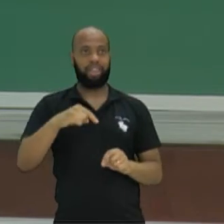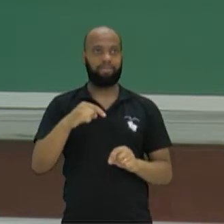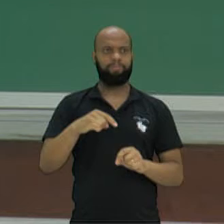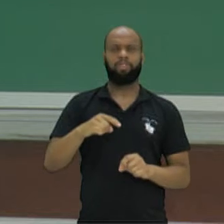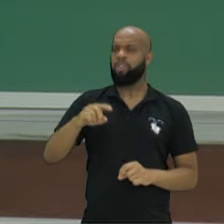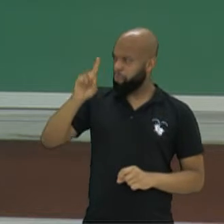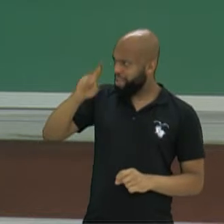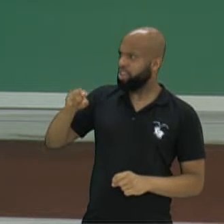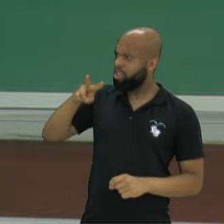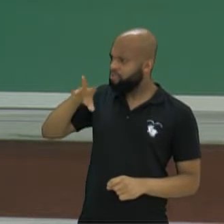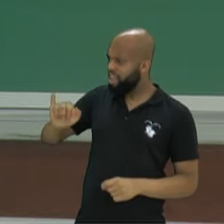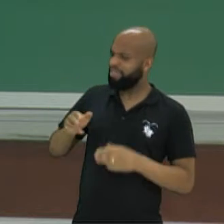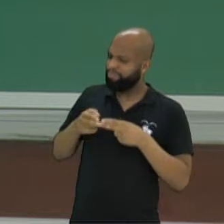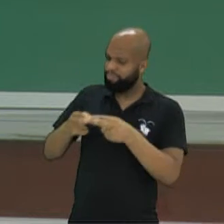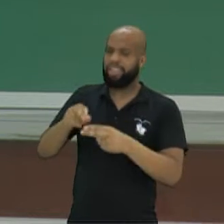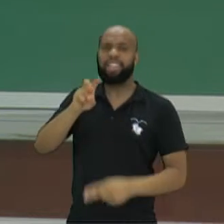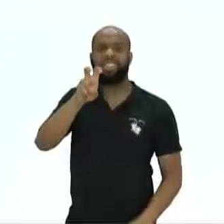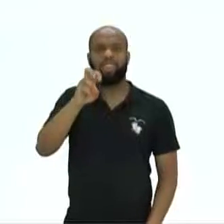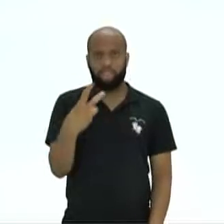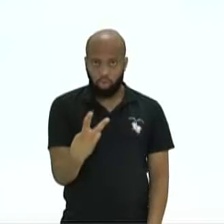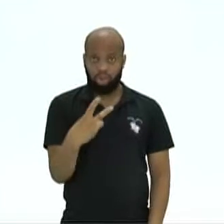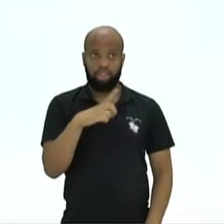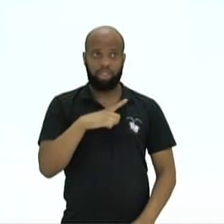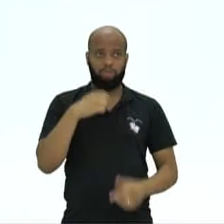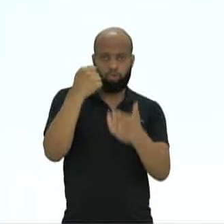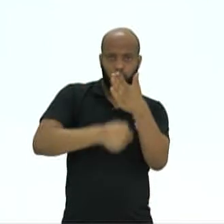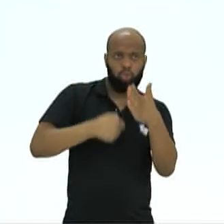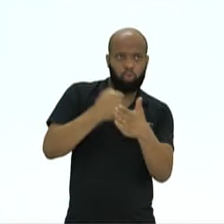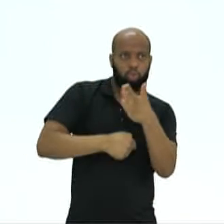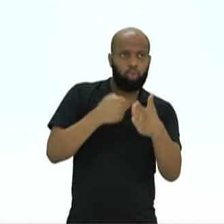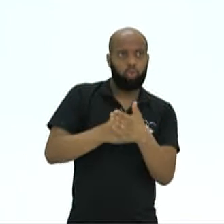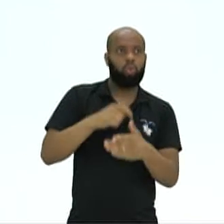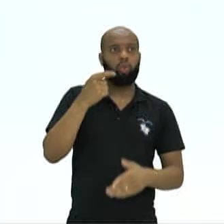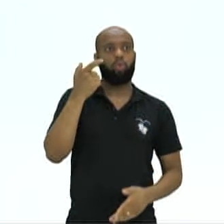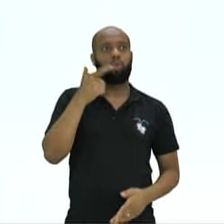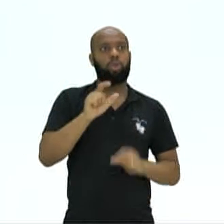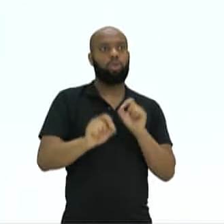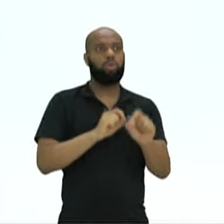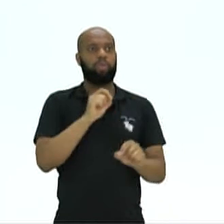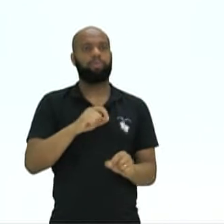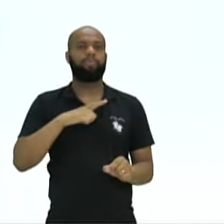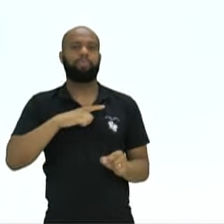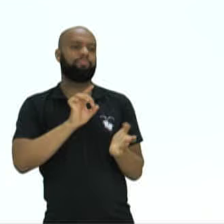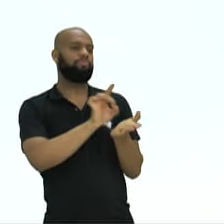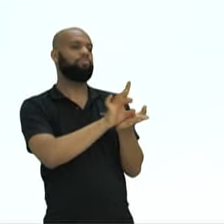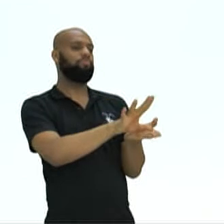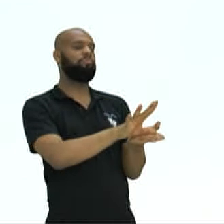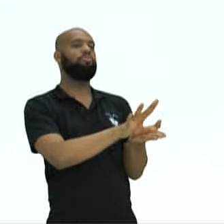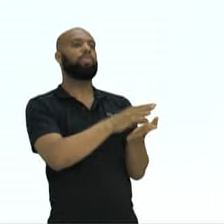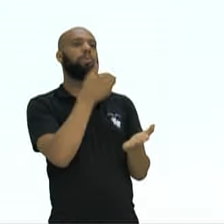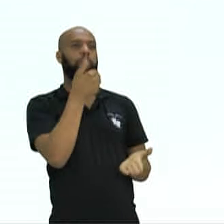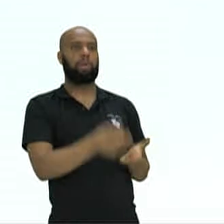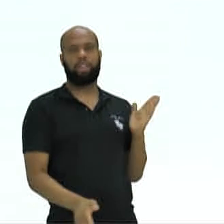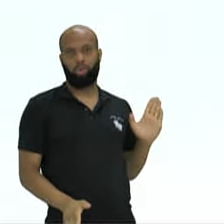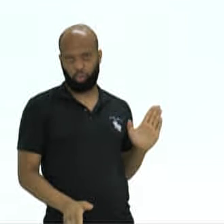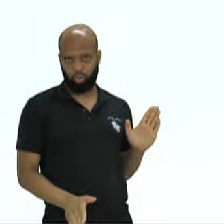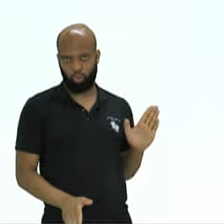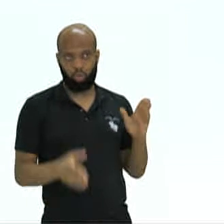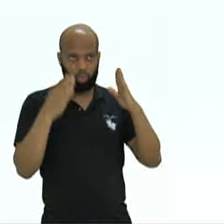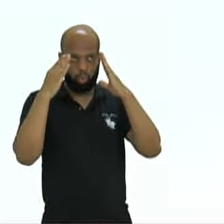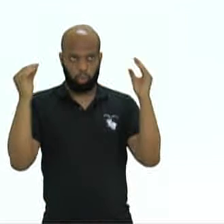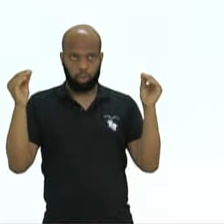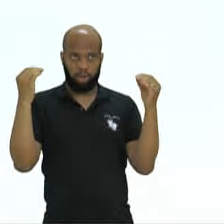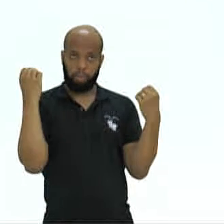12 mil homens para combater e, claro, né, foram pressionados e acabaram se rendendo, foram expulsos da Bahia.